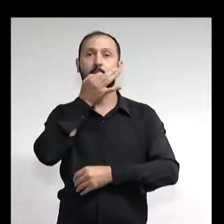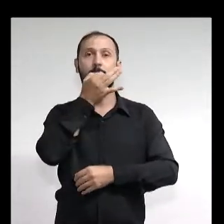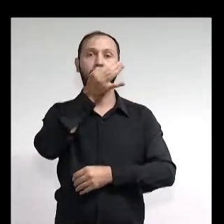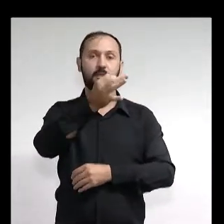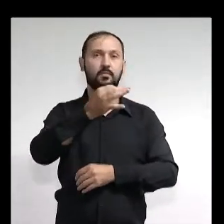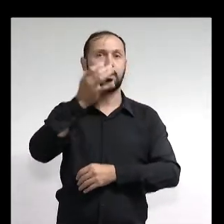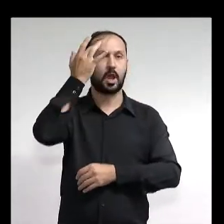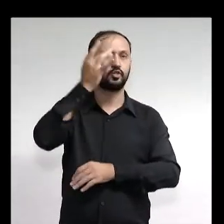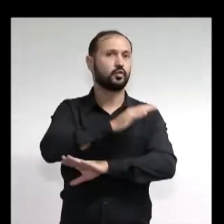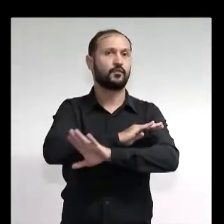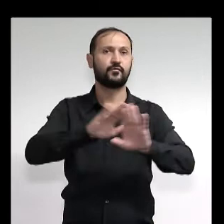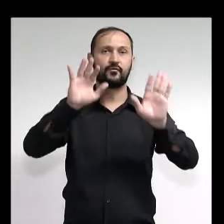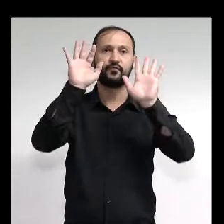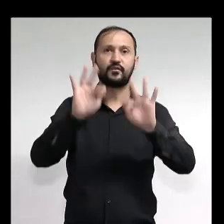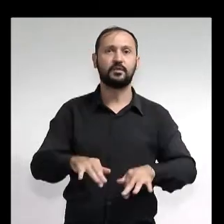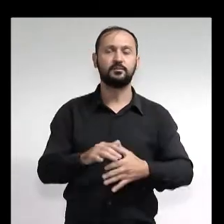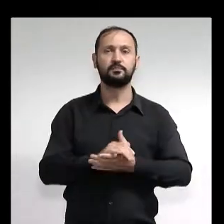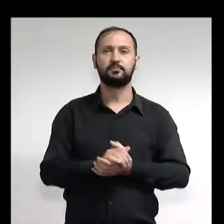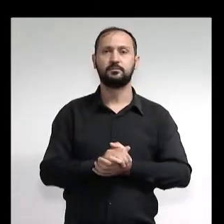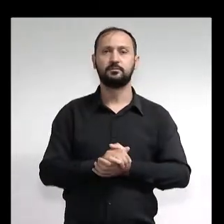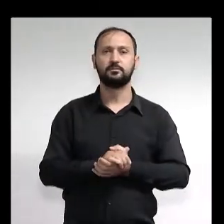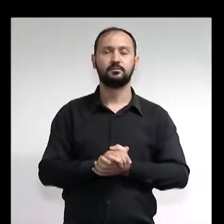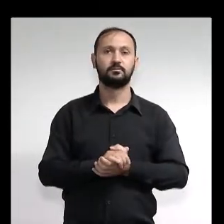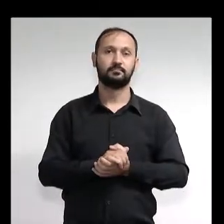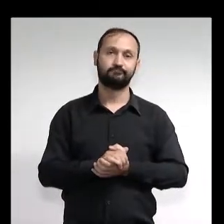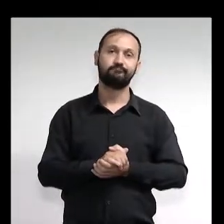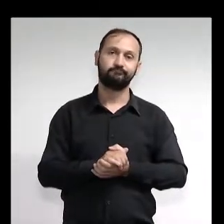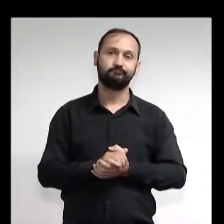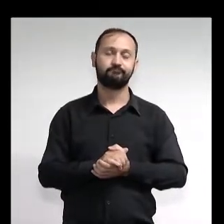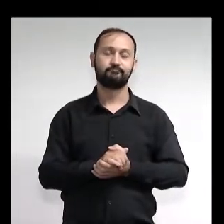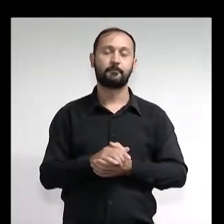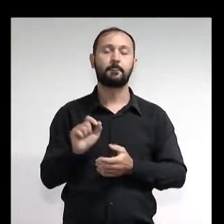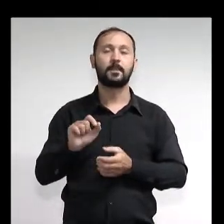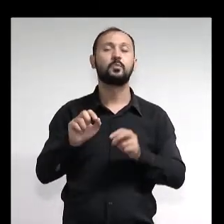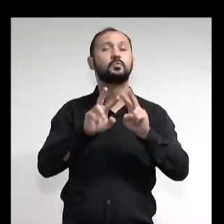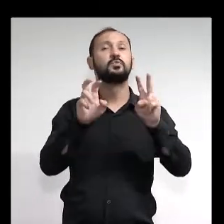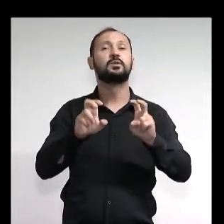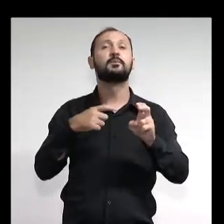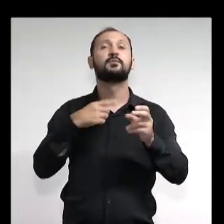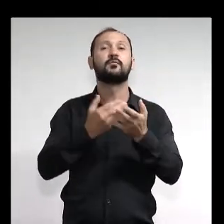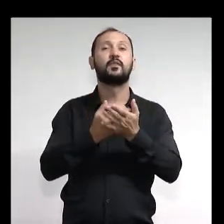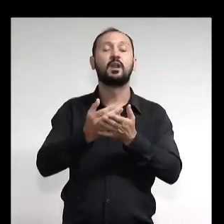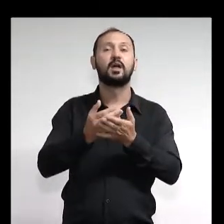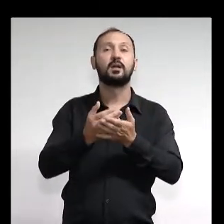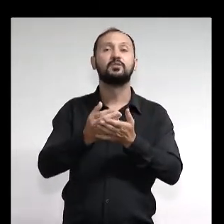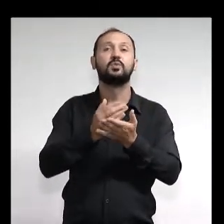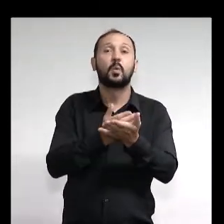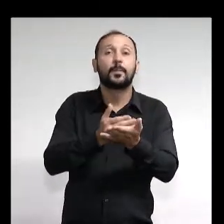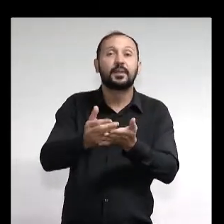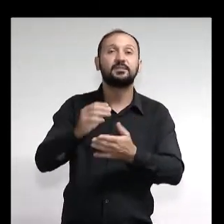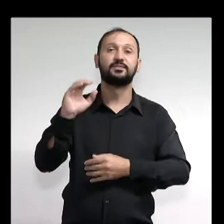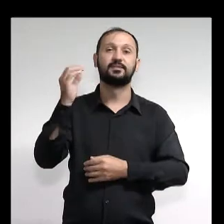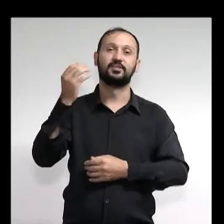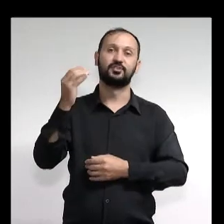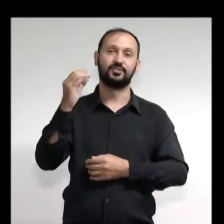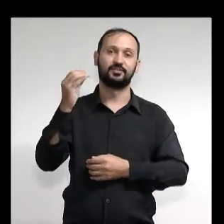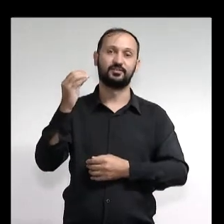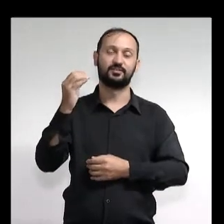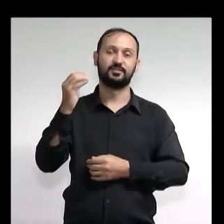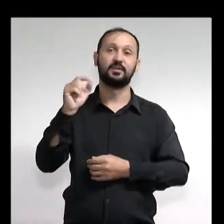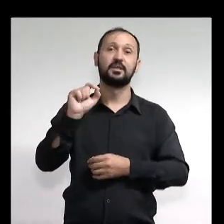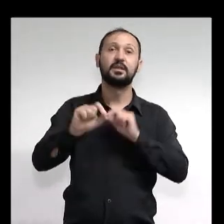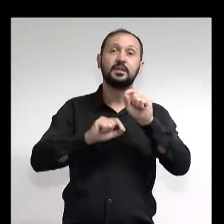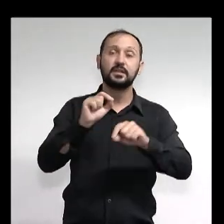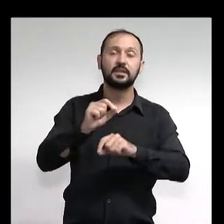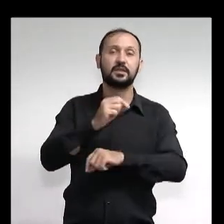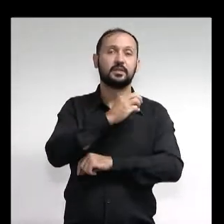essa é minha opinião, eu acho que é isso. Então, perde principalmente as questões que a gente chama de iniciação científica